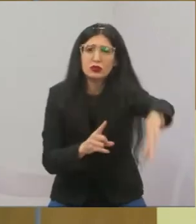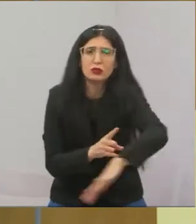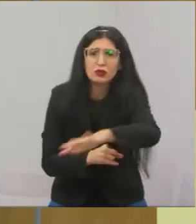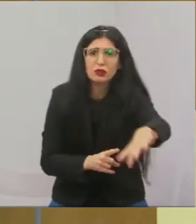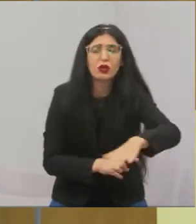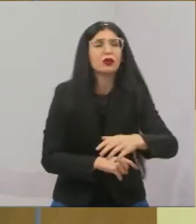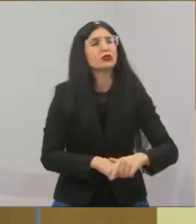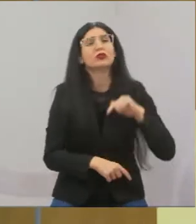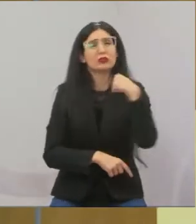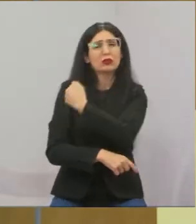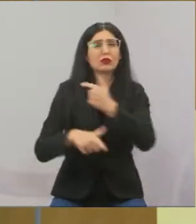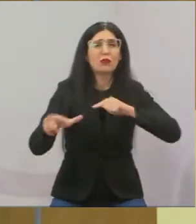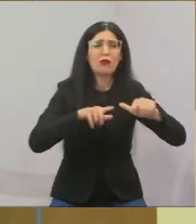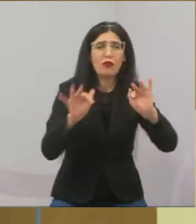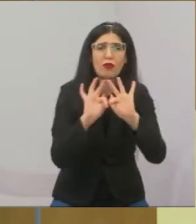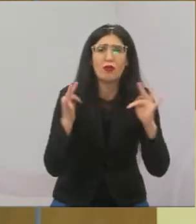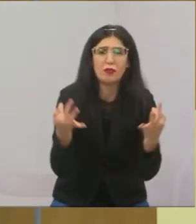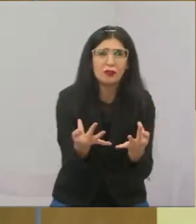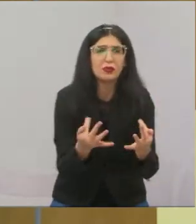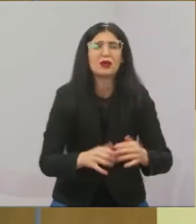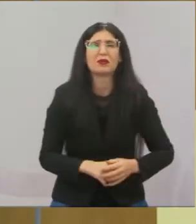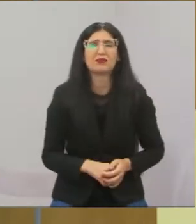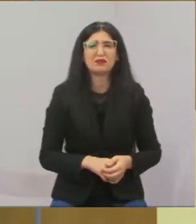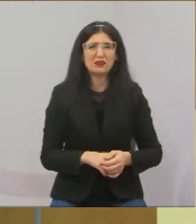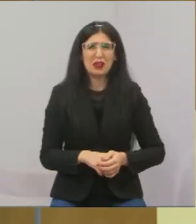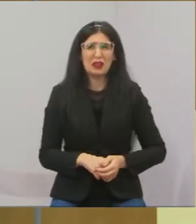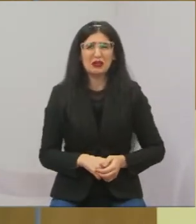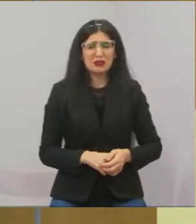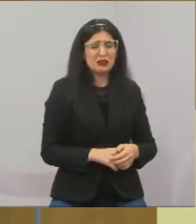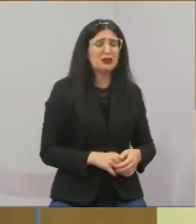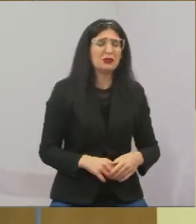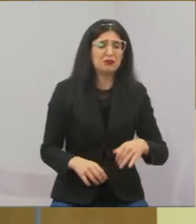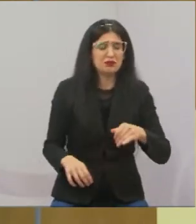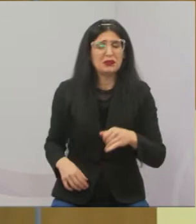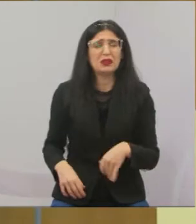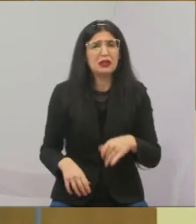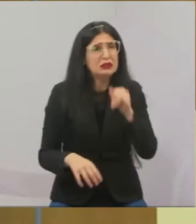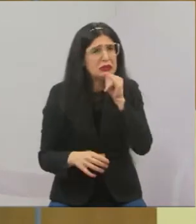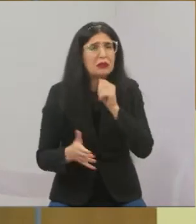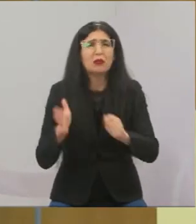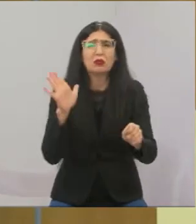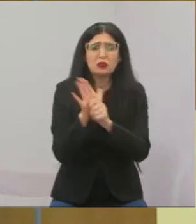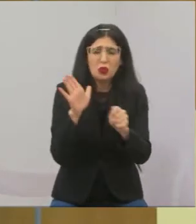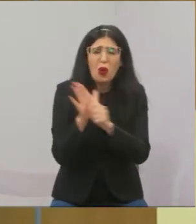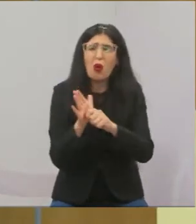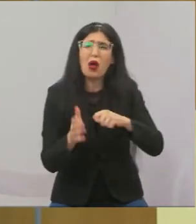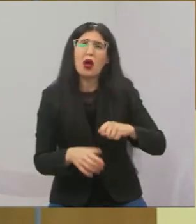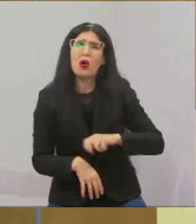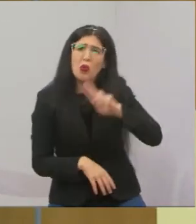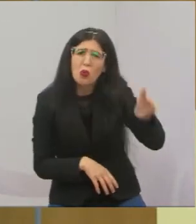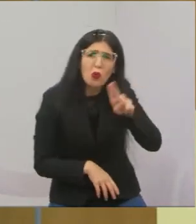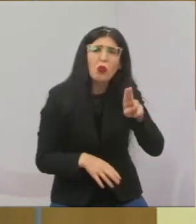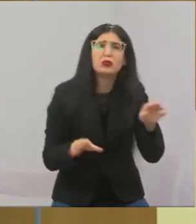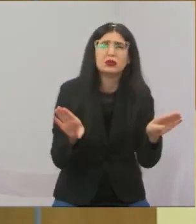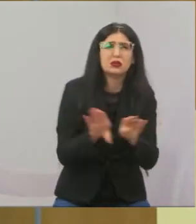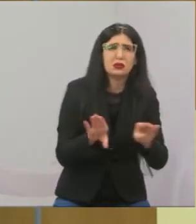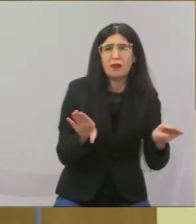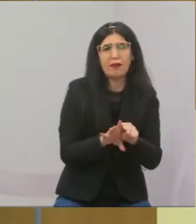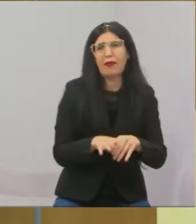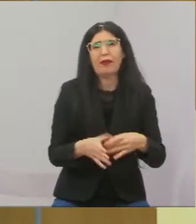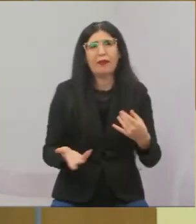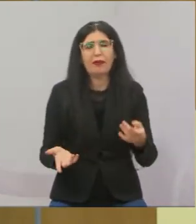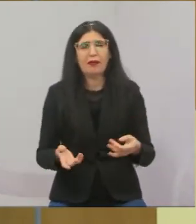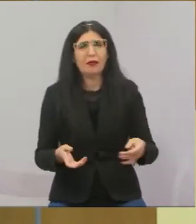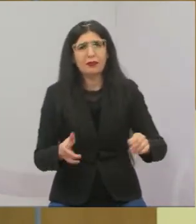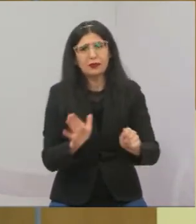trabalhamos com famílias com problemas com dependência química, trabalhamos com crianças em situação